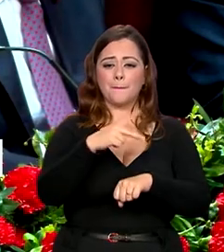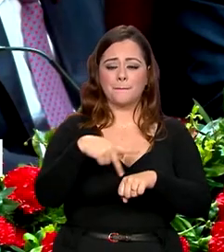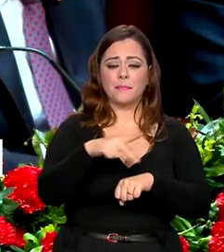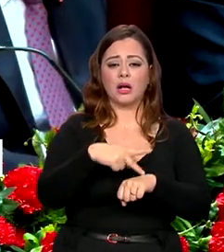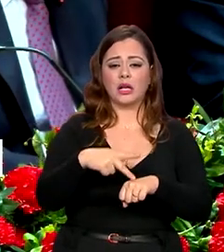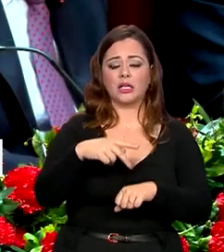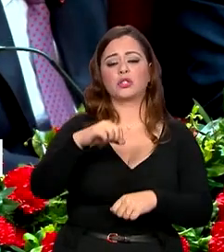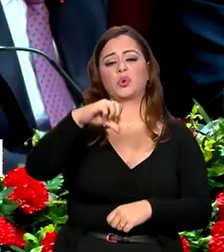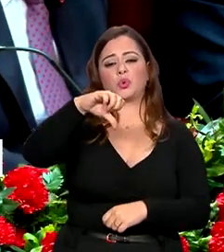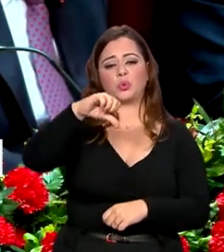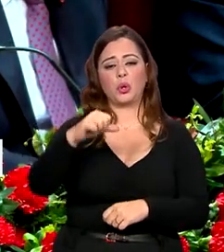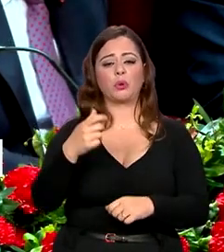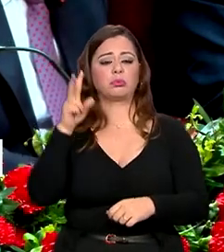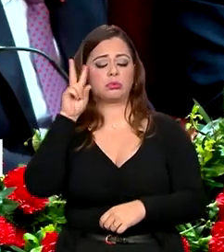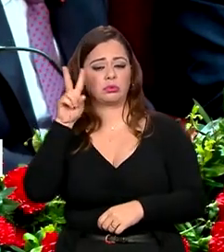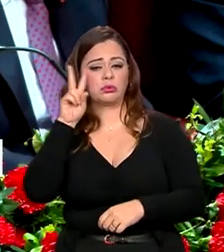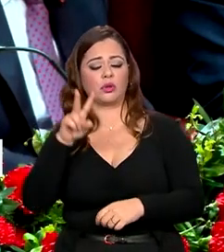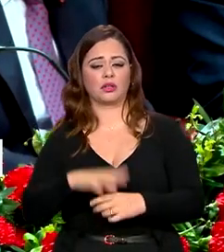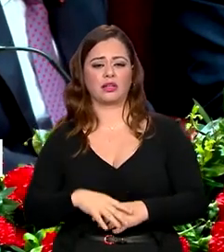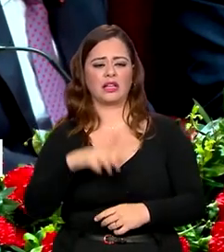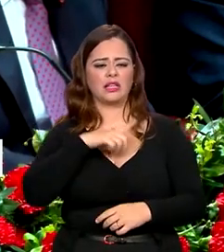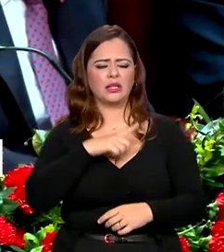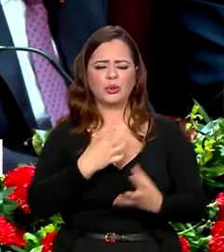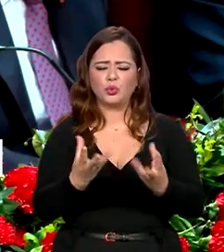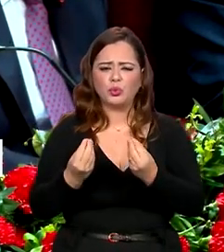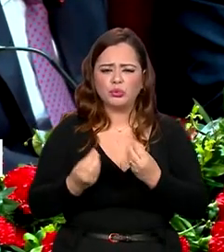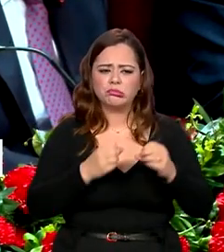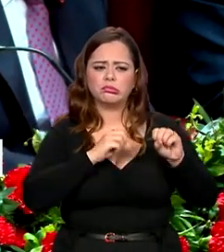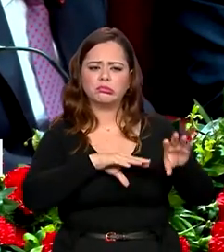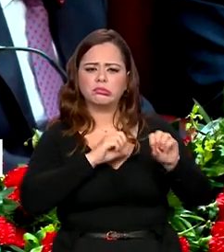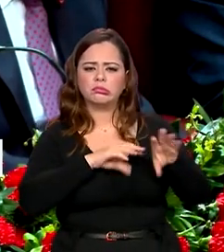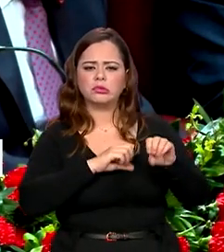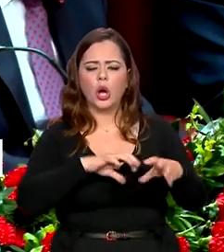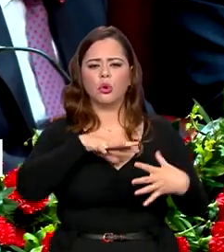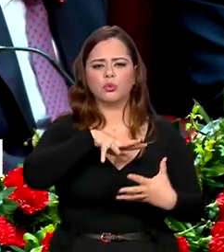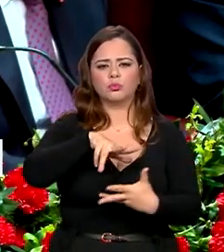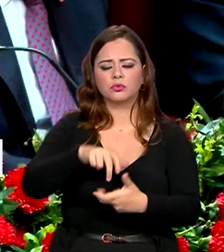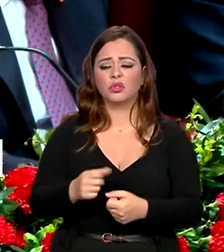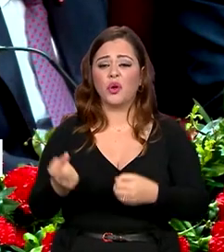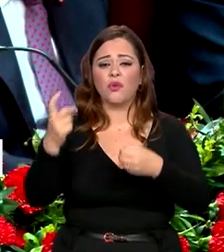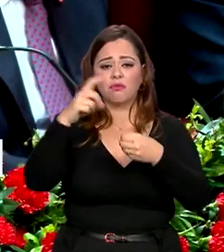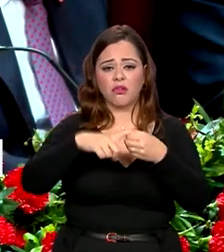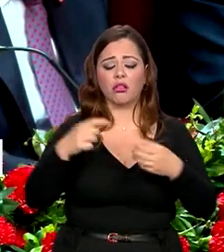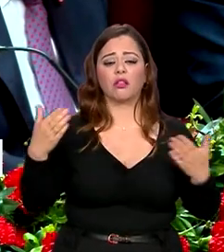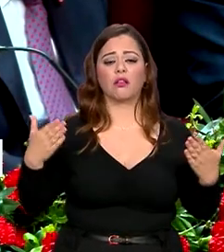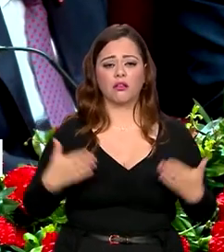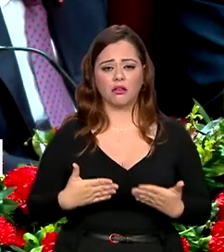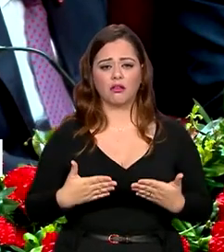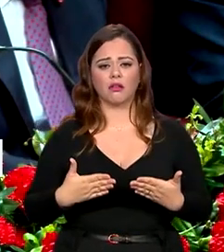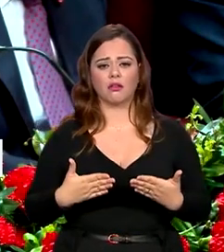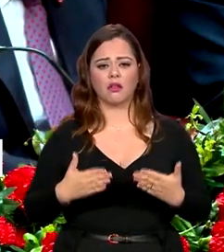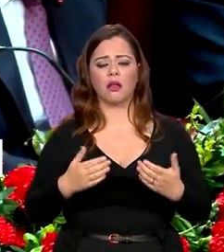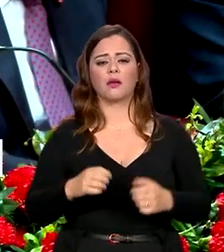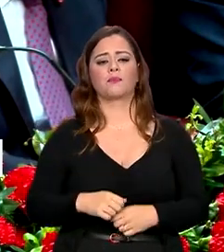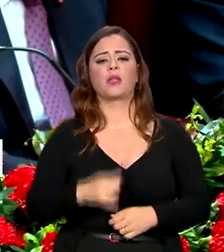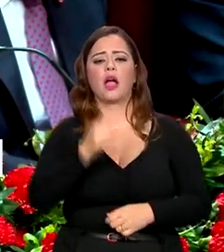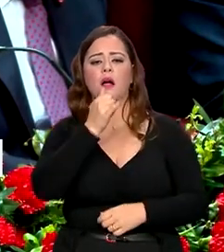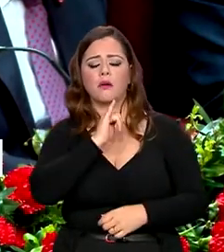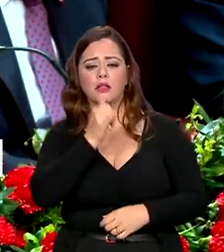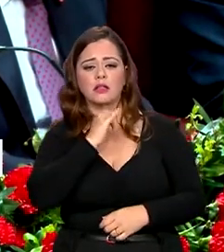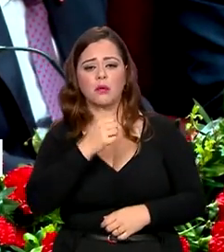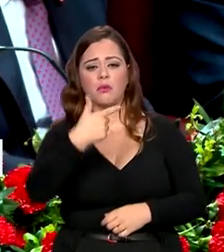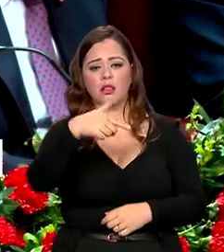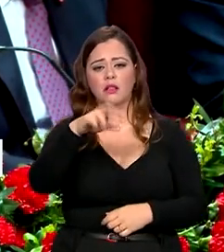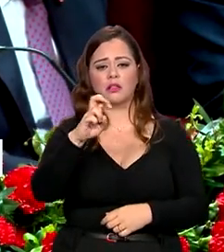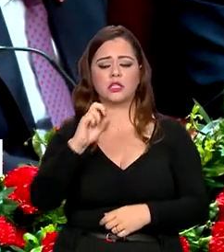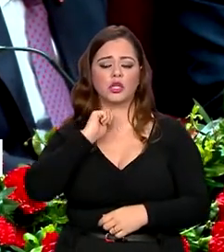de história. Tem muito a ensinar ao mundo. Retorno aqui ao exemplo de 25 de